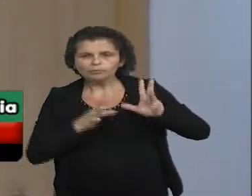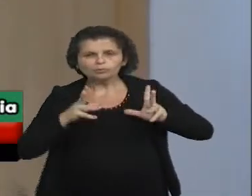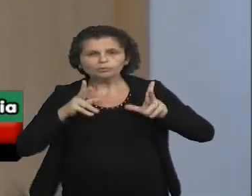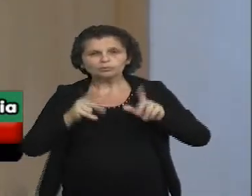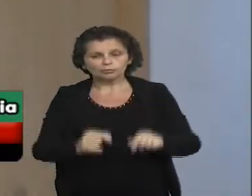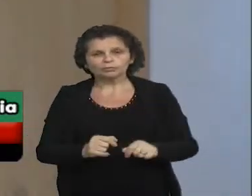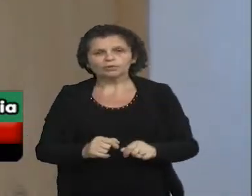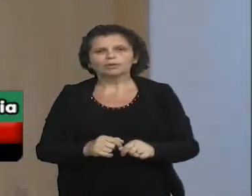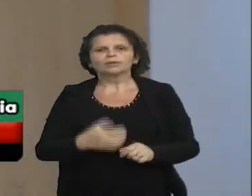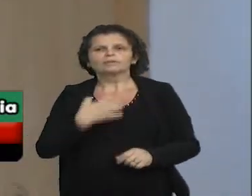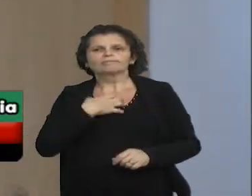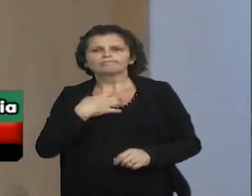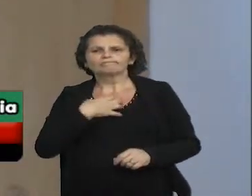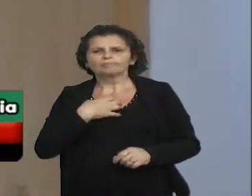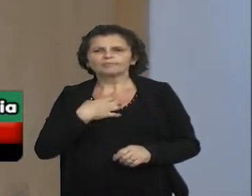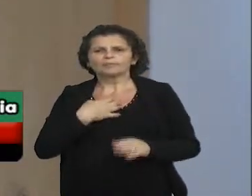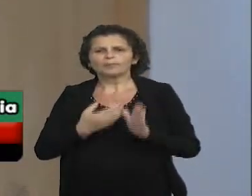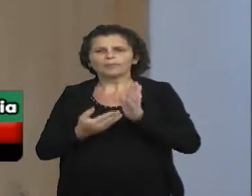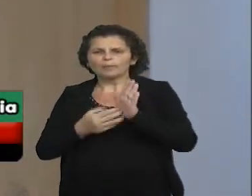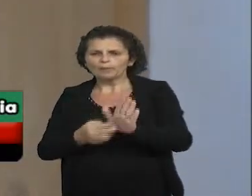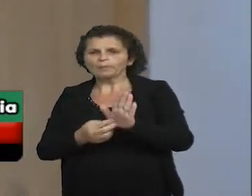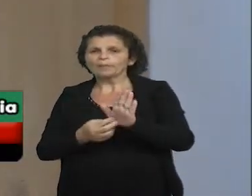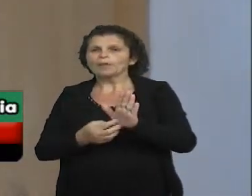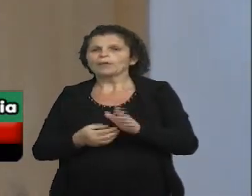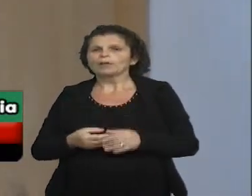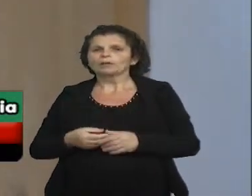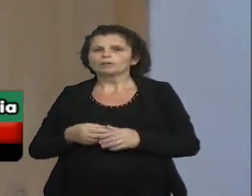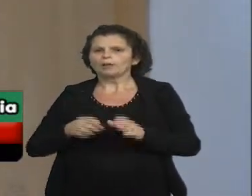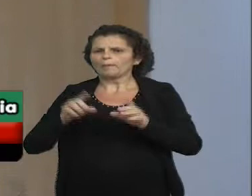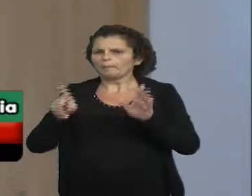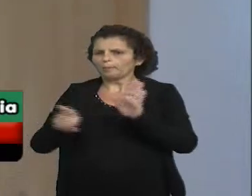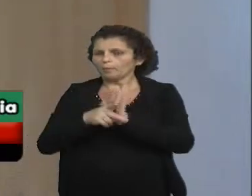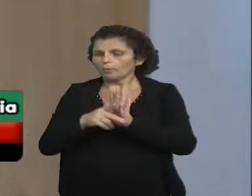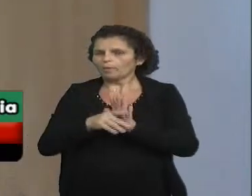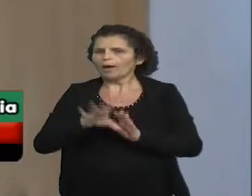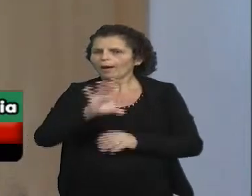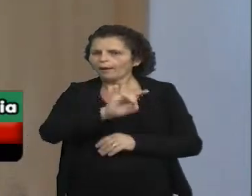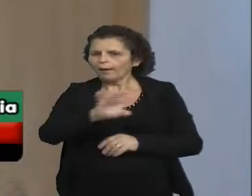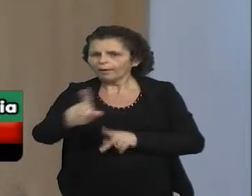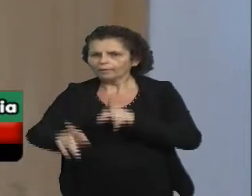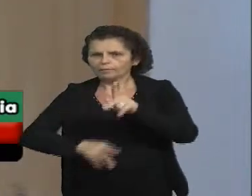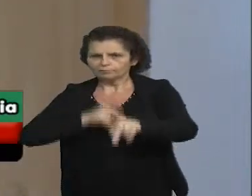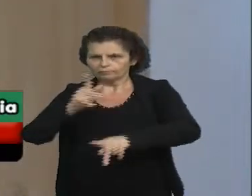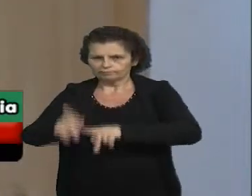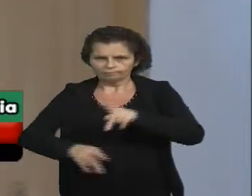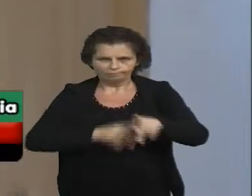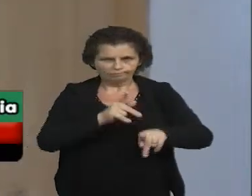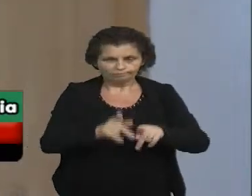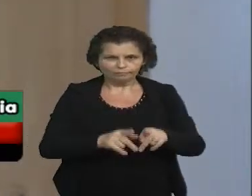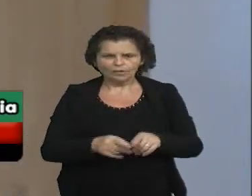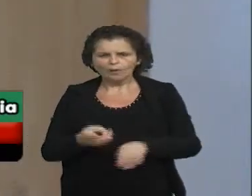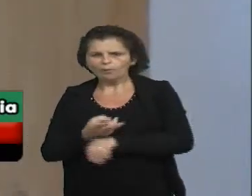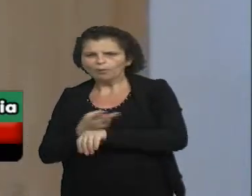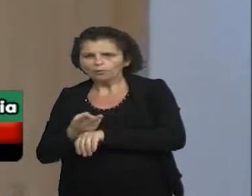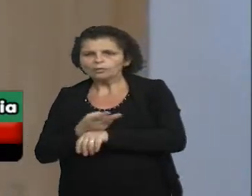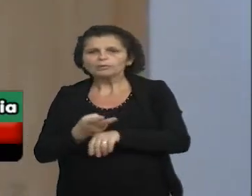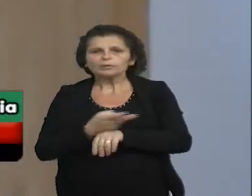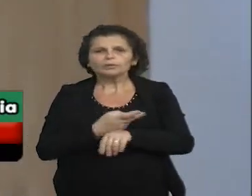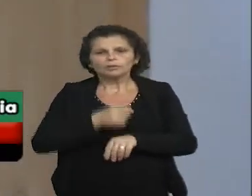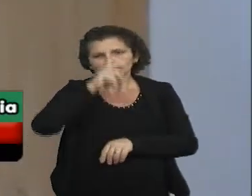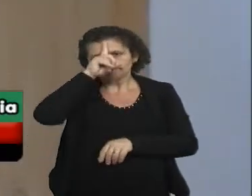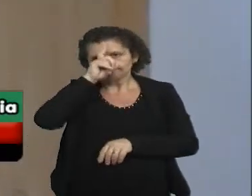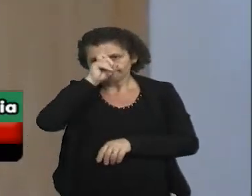serviços, de maneira a prestar a assistência adequada aos munícipes de Osasco e àqueles que buscam assistência